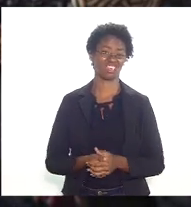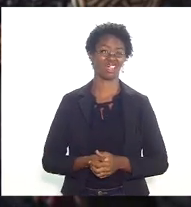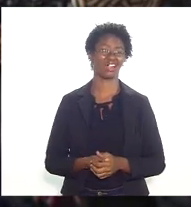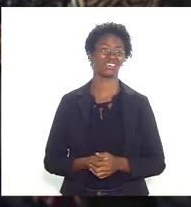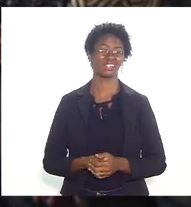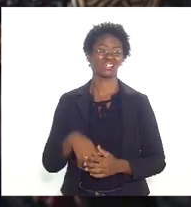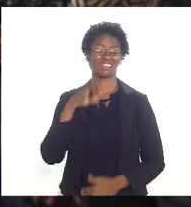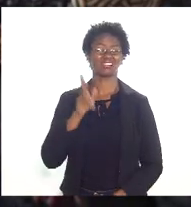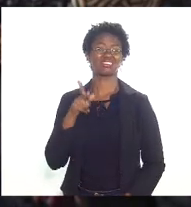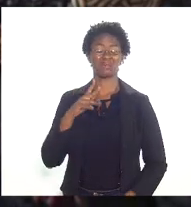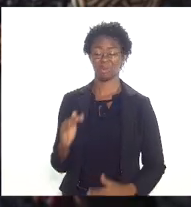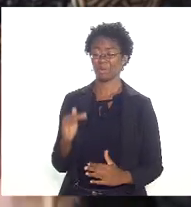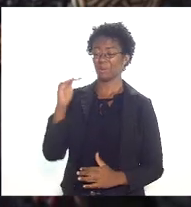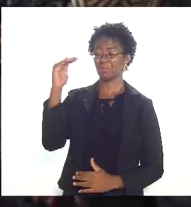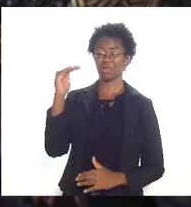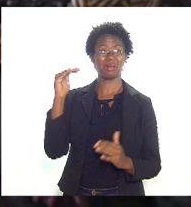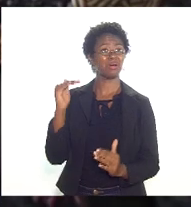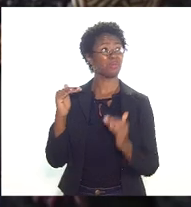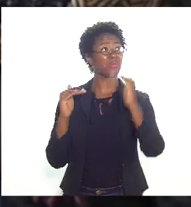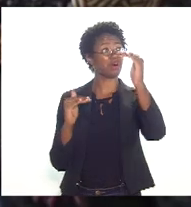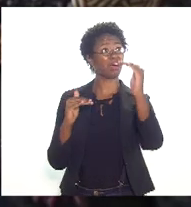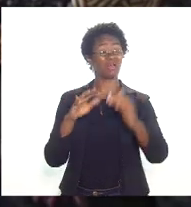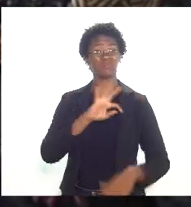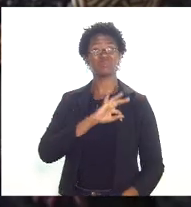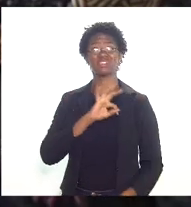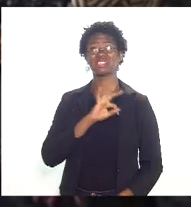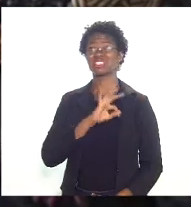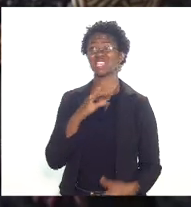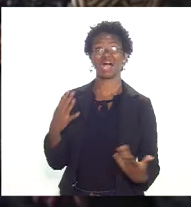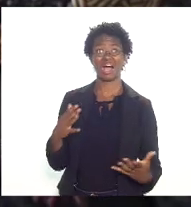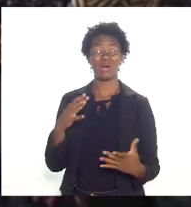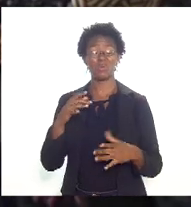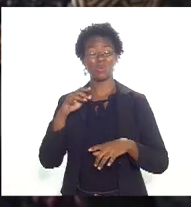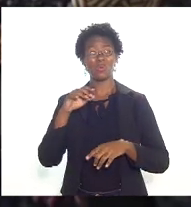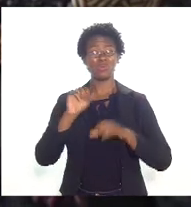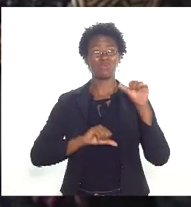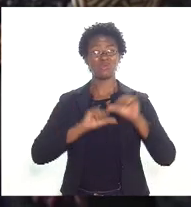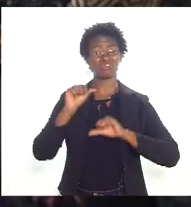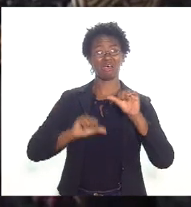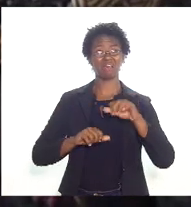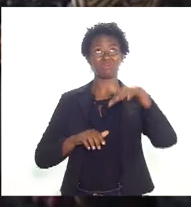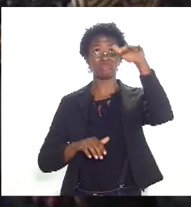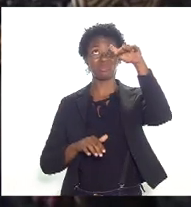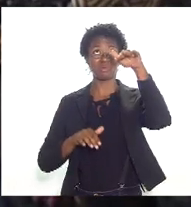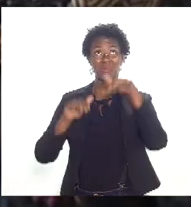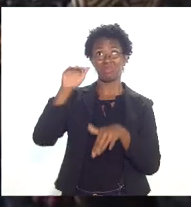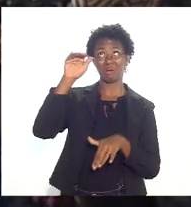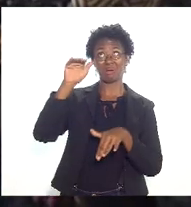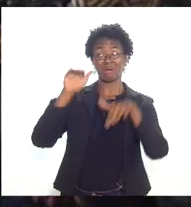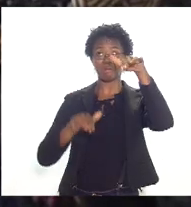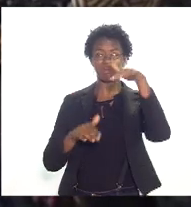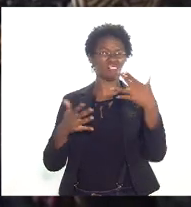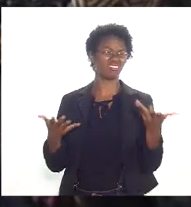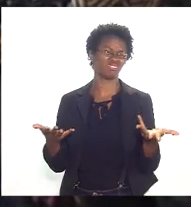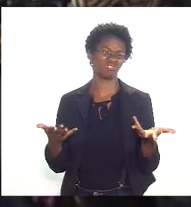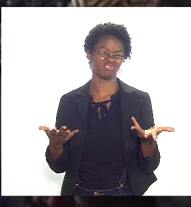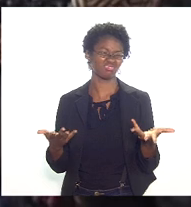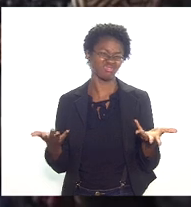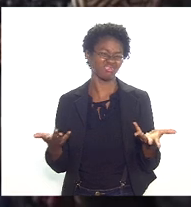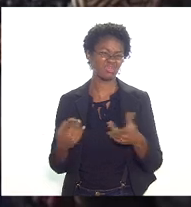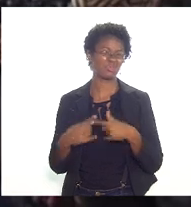internet Coronel para Coronel quem tá em cima do nada vai para baixo quem tá embaixo do nada vai para cima se você não bastasse